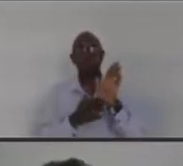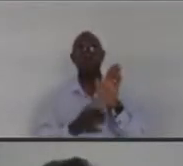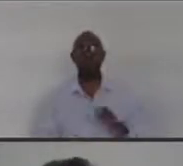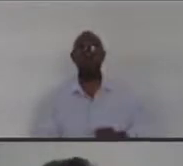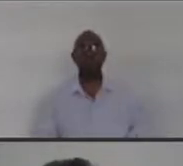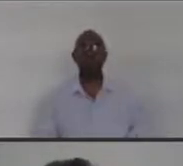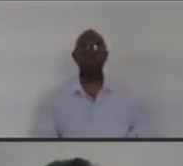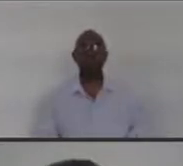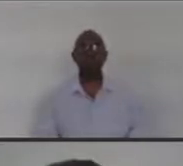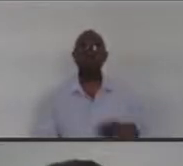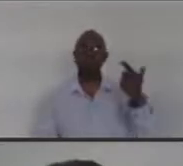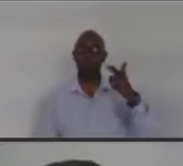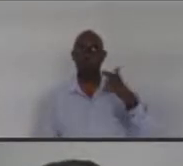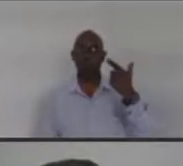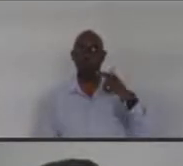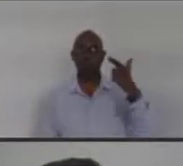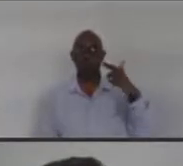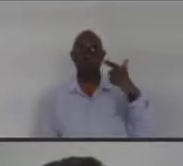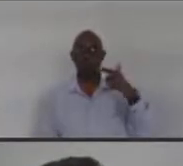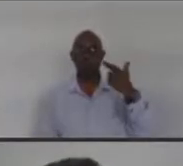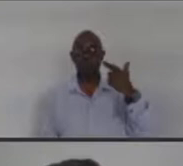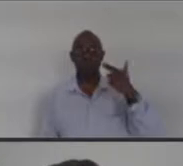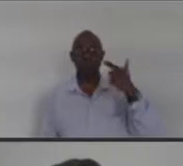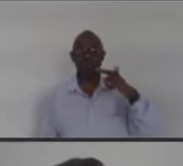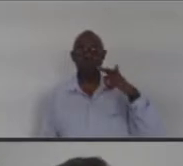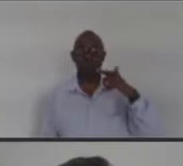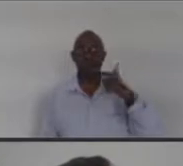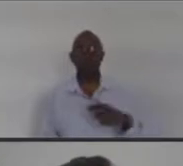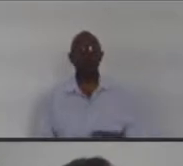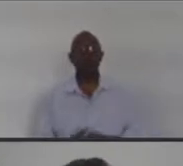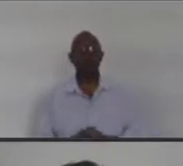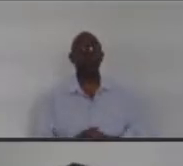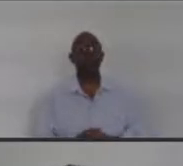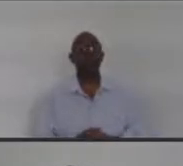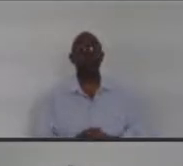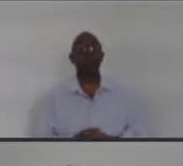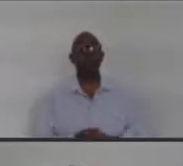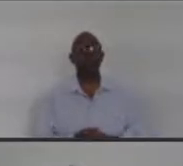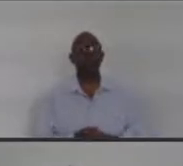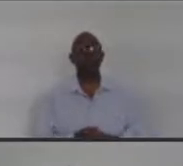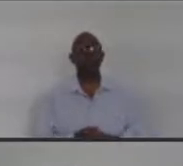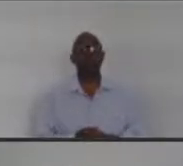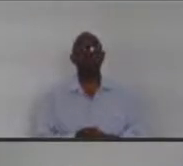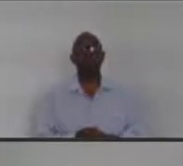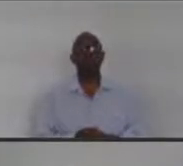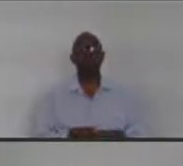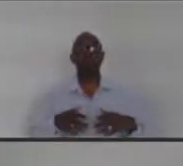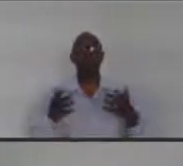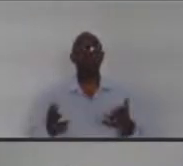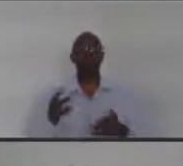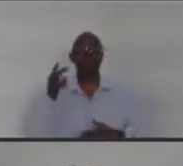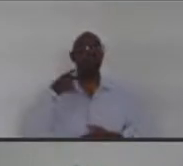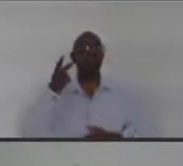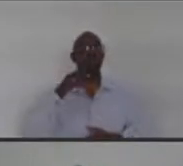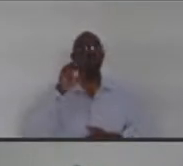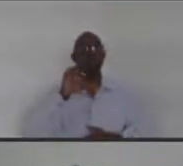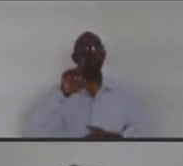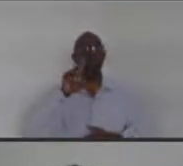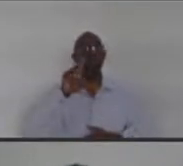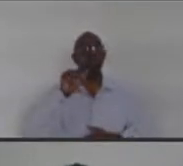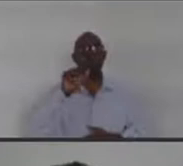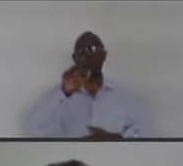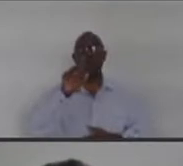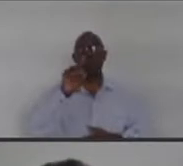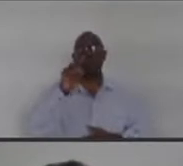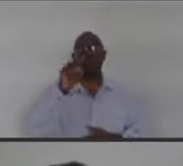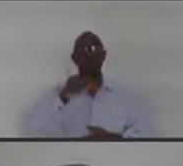Não havendo vereador para colocar o projeto de lei em regime de urgência, solicito ao vereador Eduardo Lima que faça a leitura